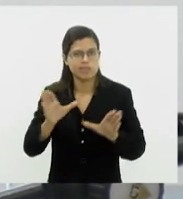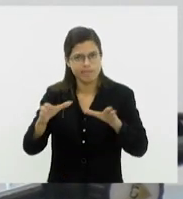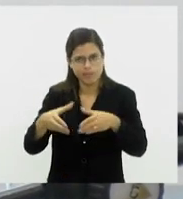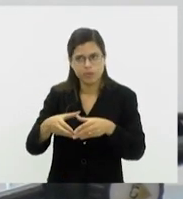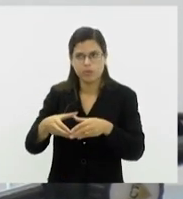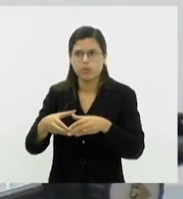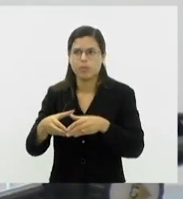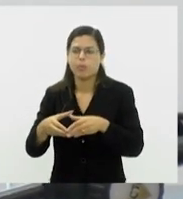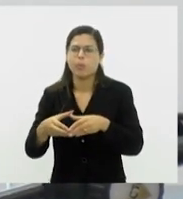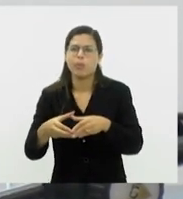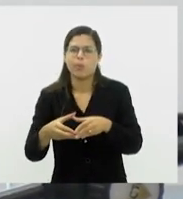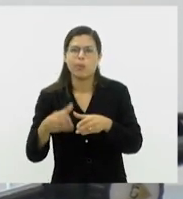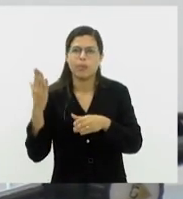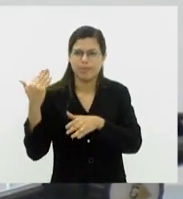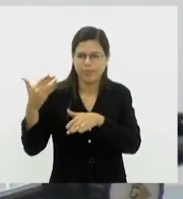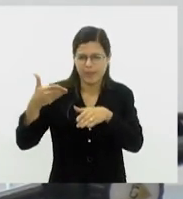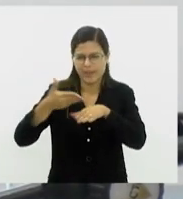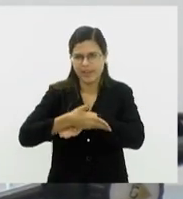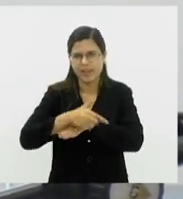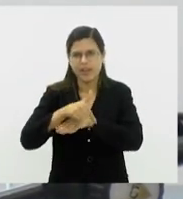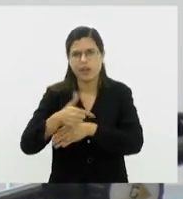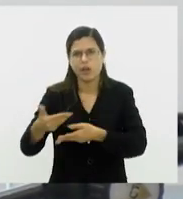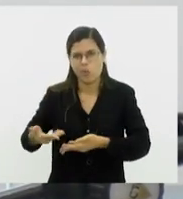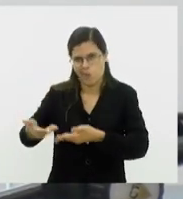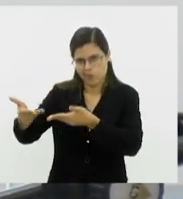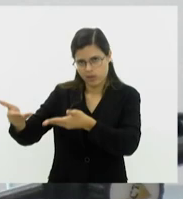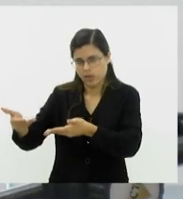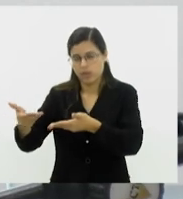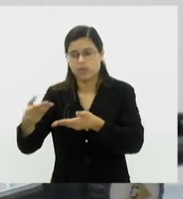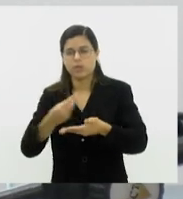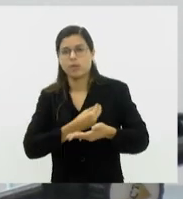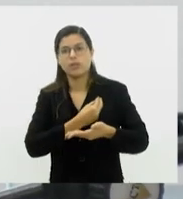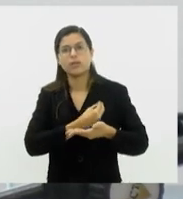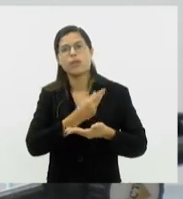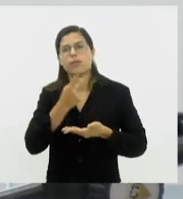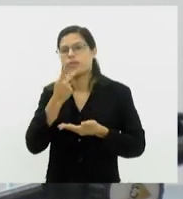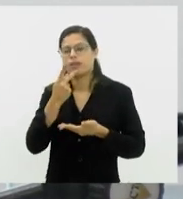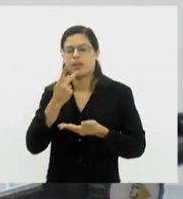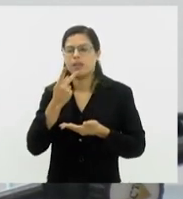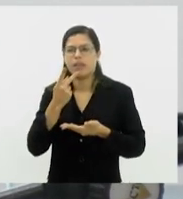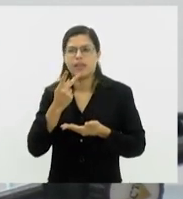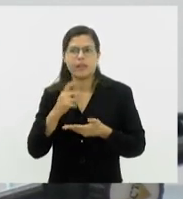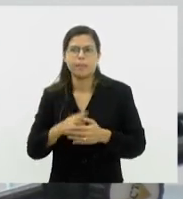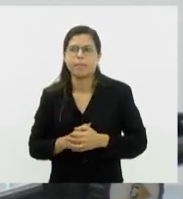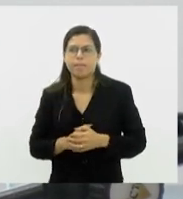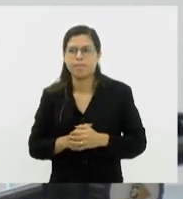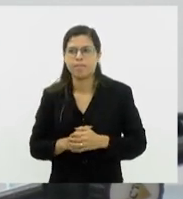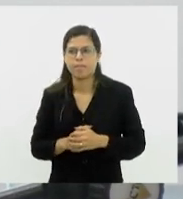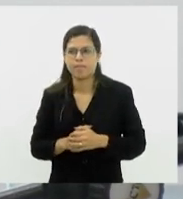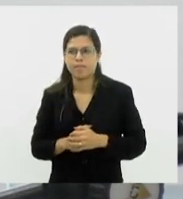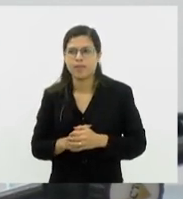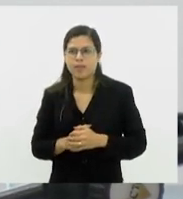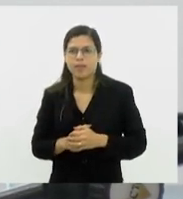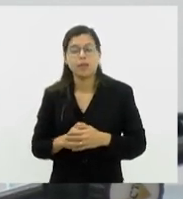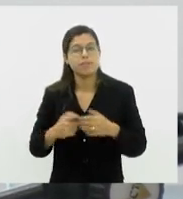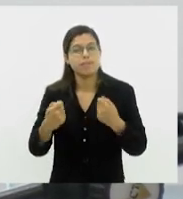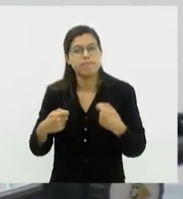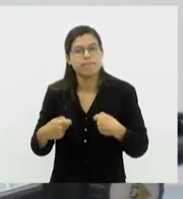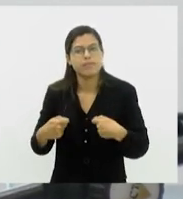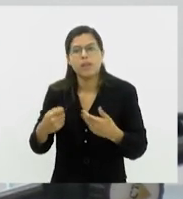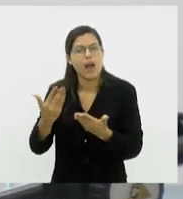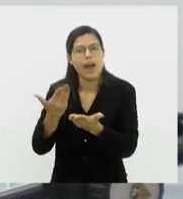entrei aqui fui convidado para participar eu falei que como era para acabar as injustiças